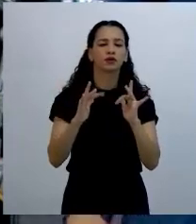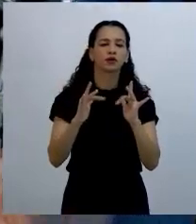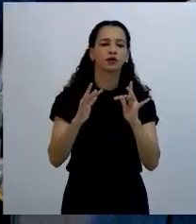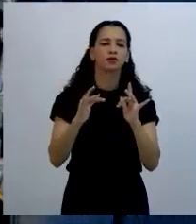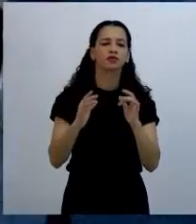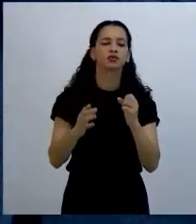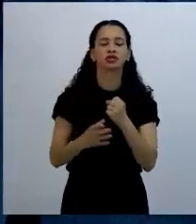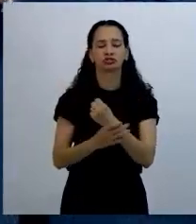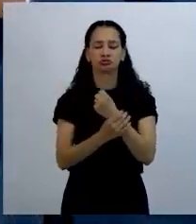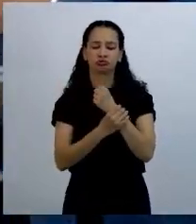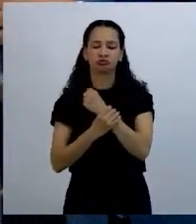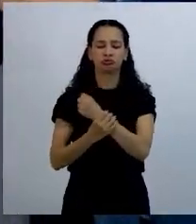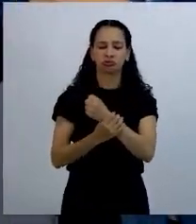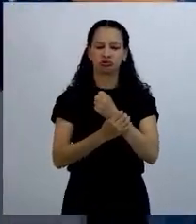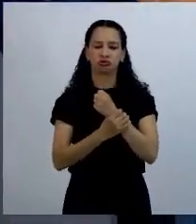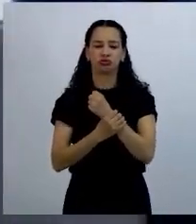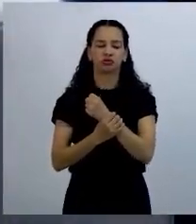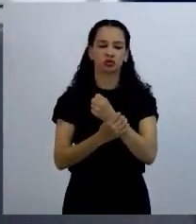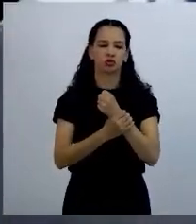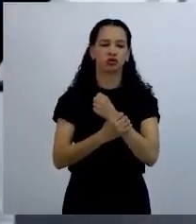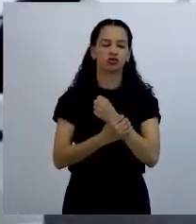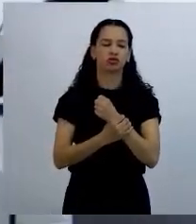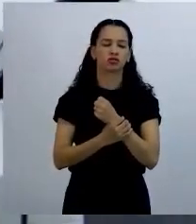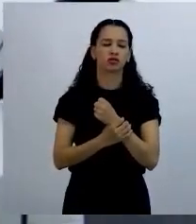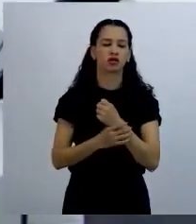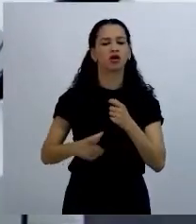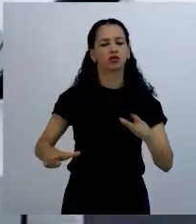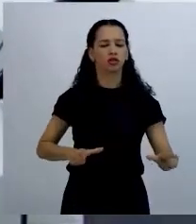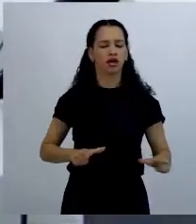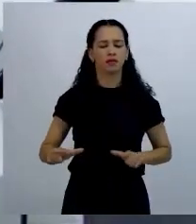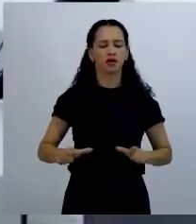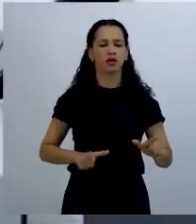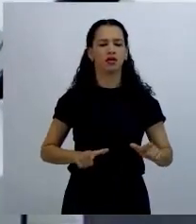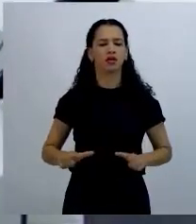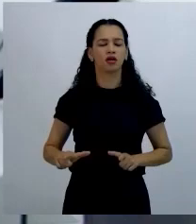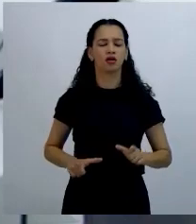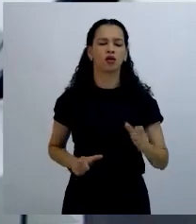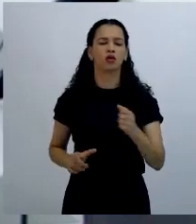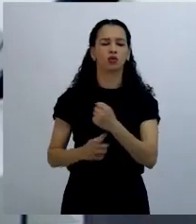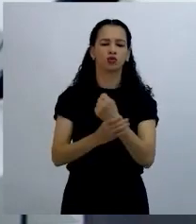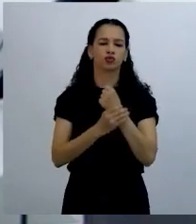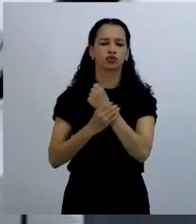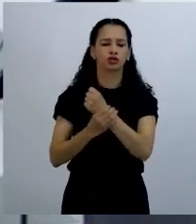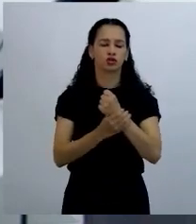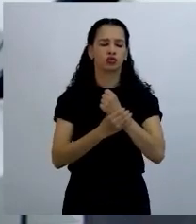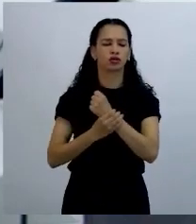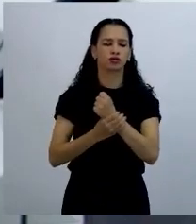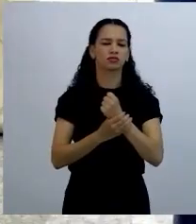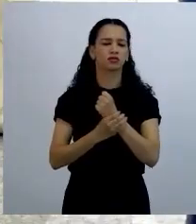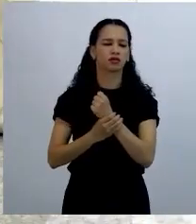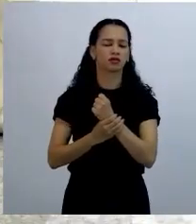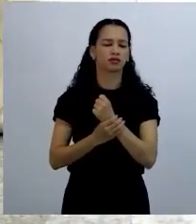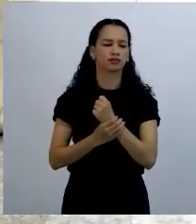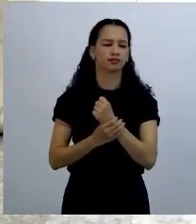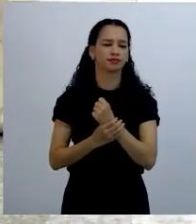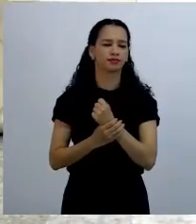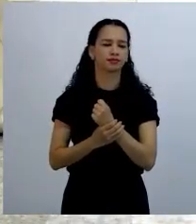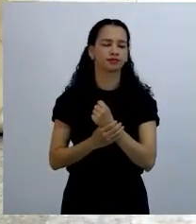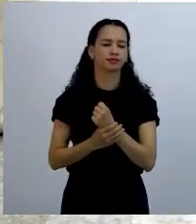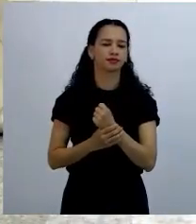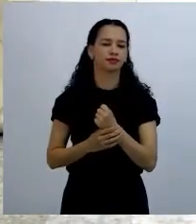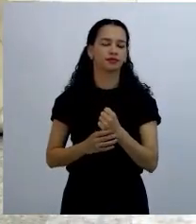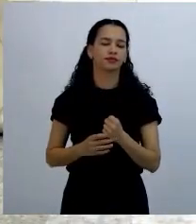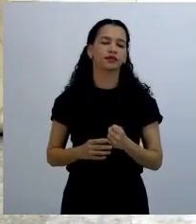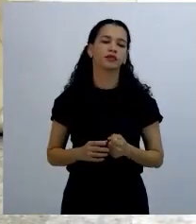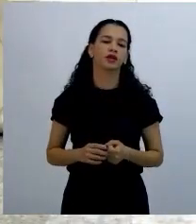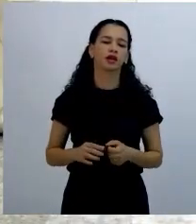com segurança jurídica até no campo da Justiça é por isso que eu insisto eu